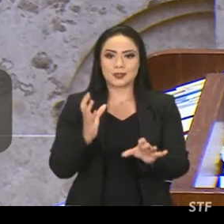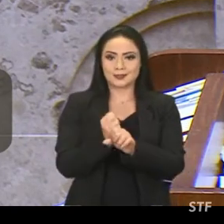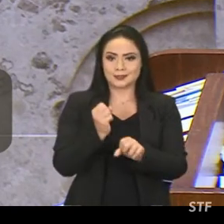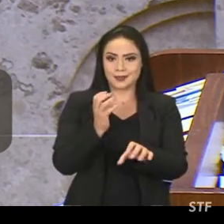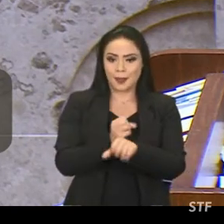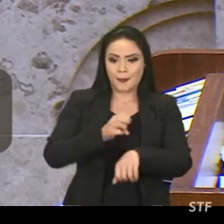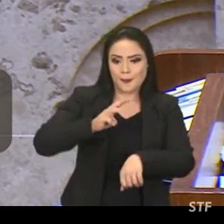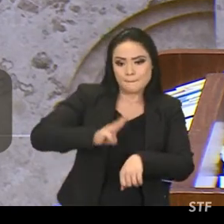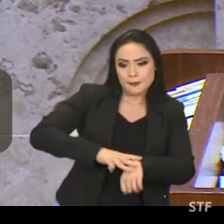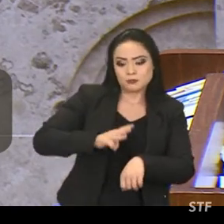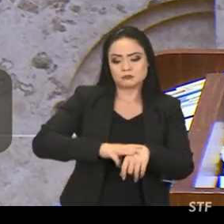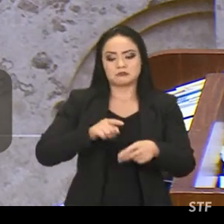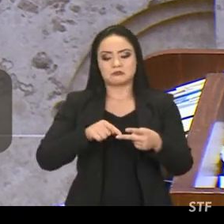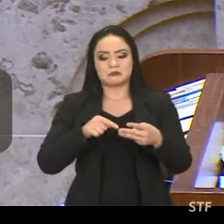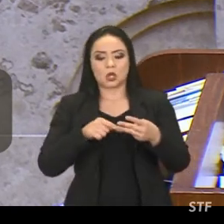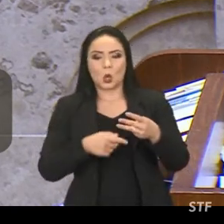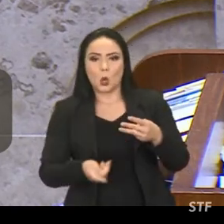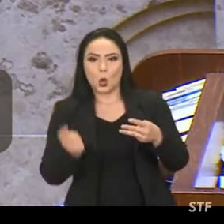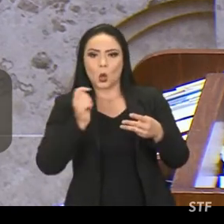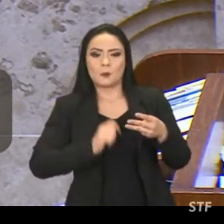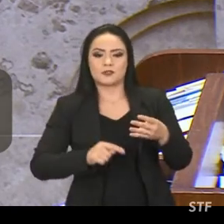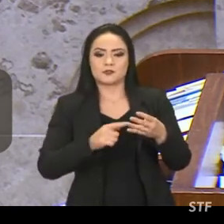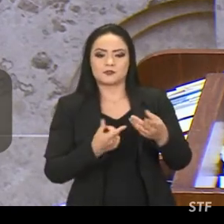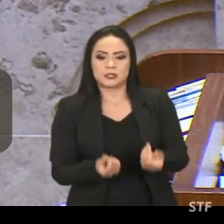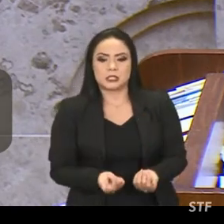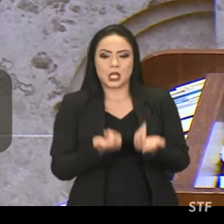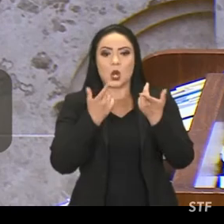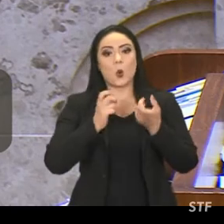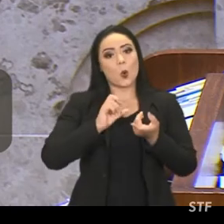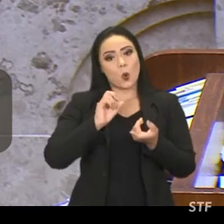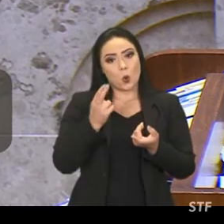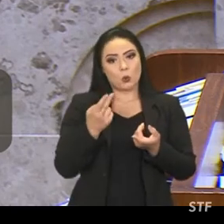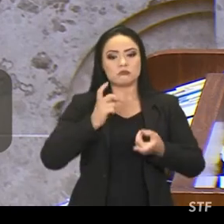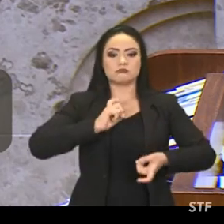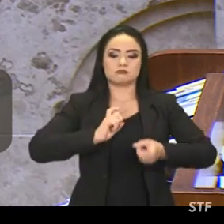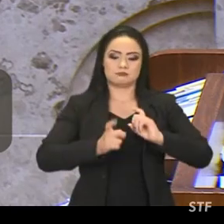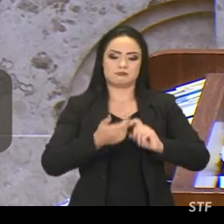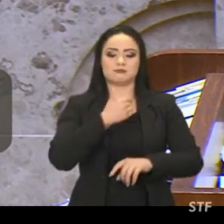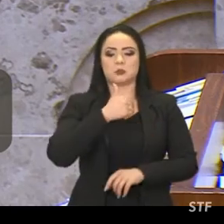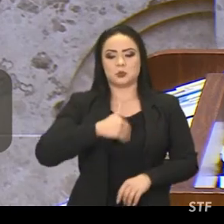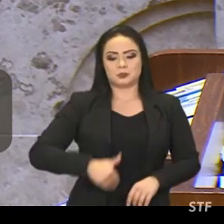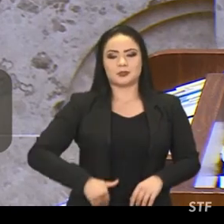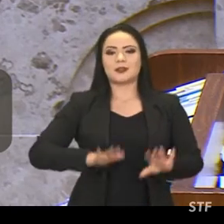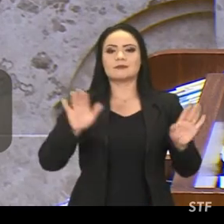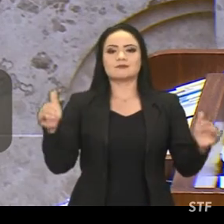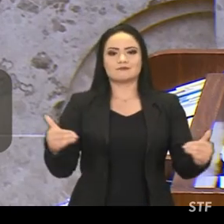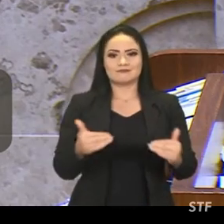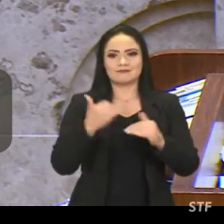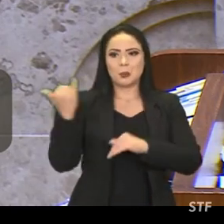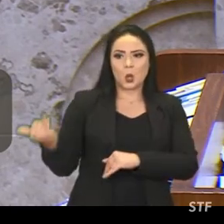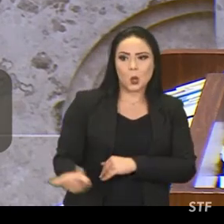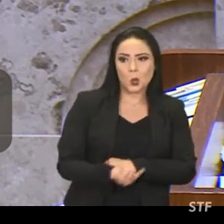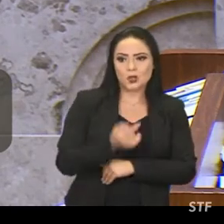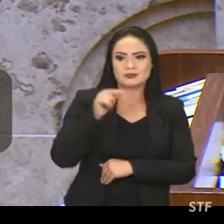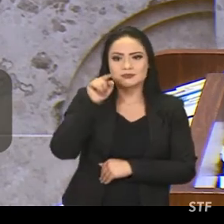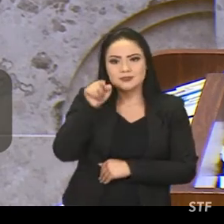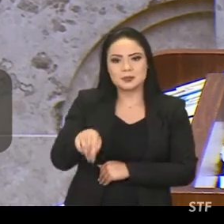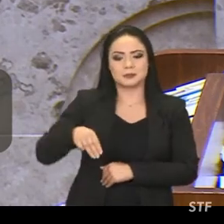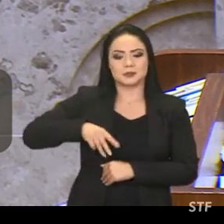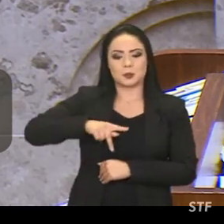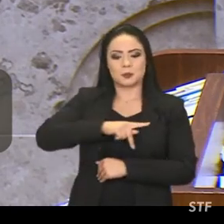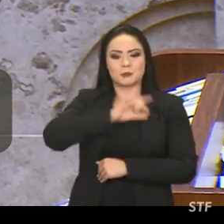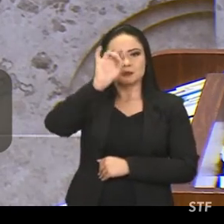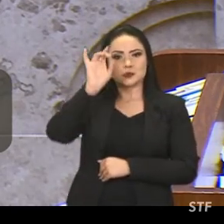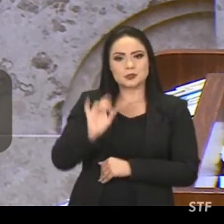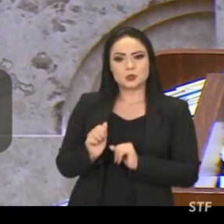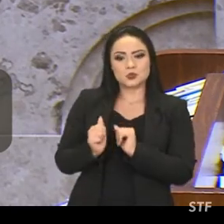econômico, financeiro ou de administração pública, o que acentua a importância desse Ministério Público Especial junto